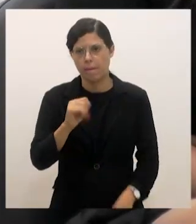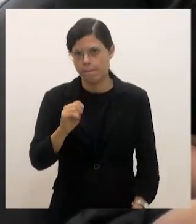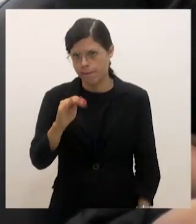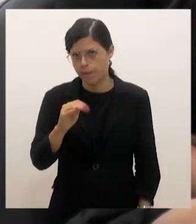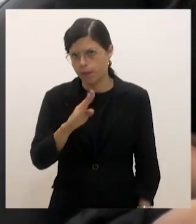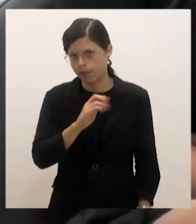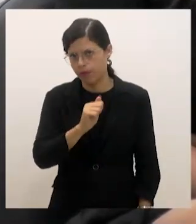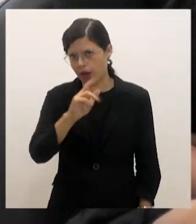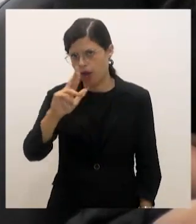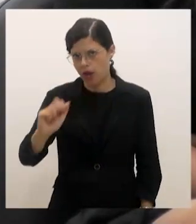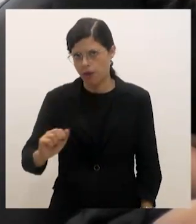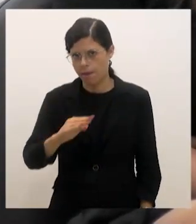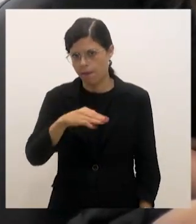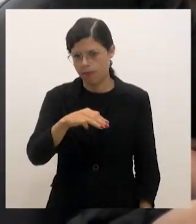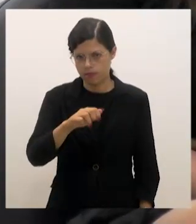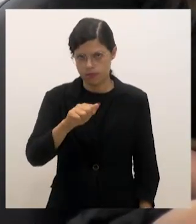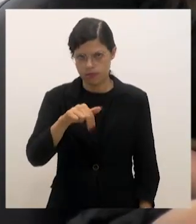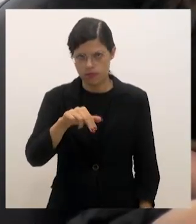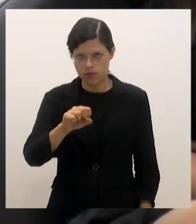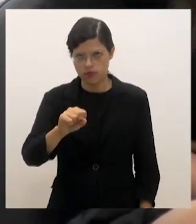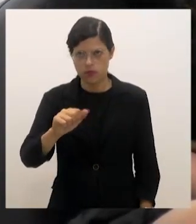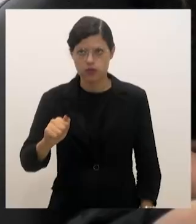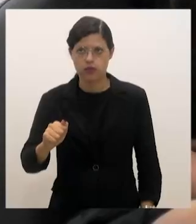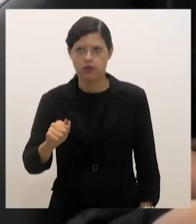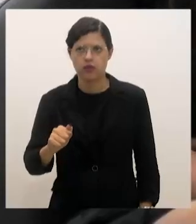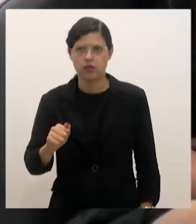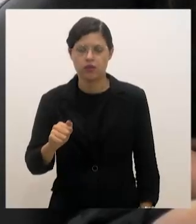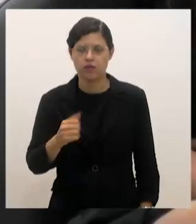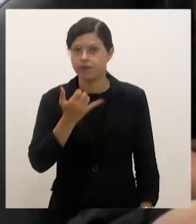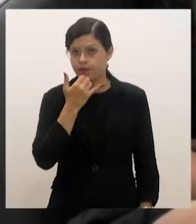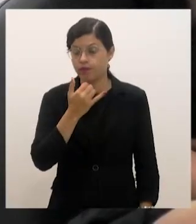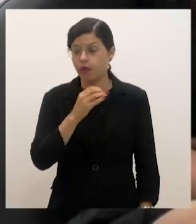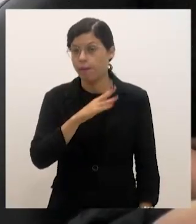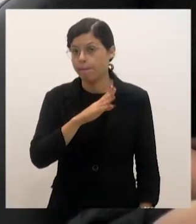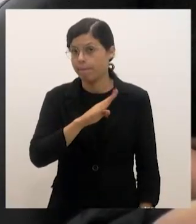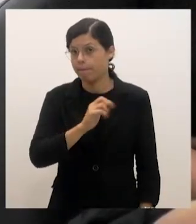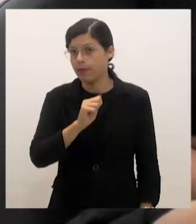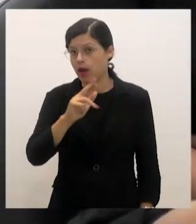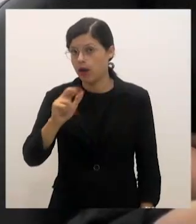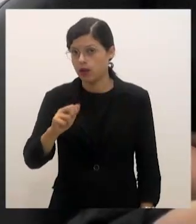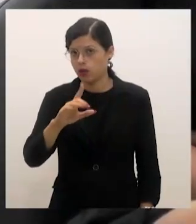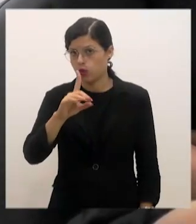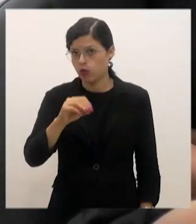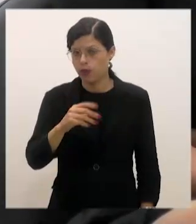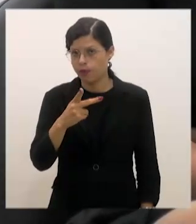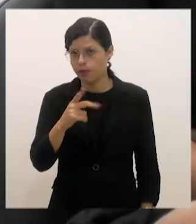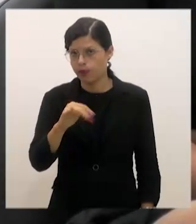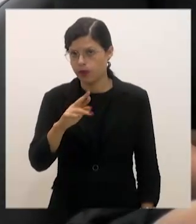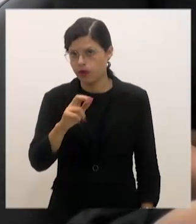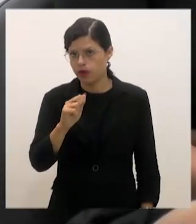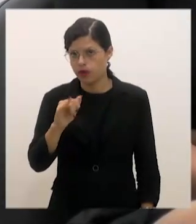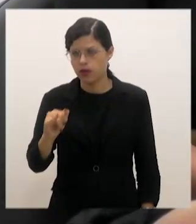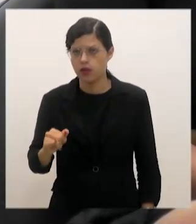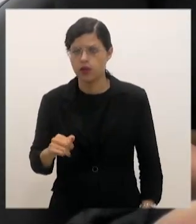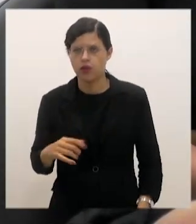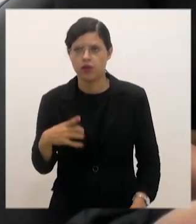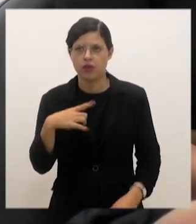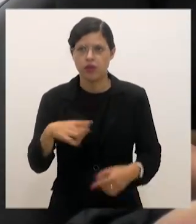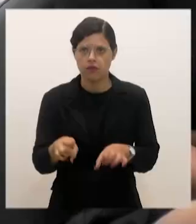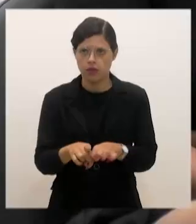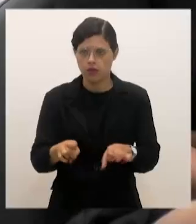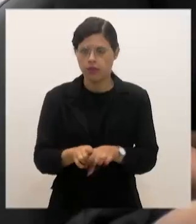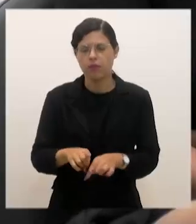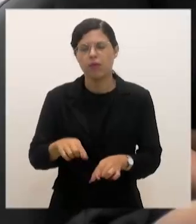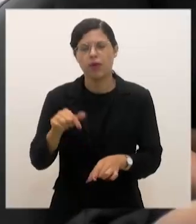né? Barra do Piraí. Bom, e depois, antes teve um do Paulo Ramos de